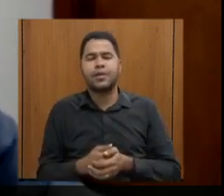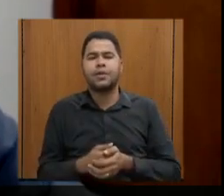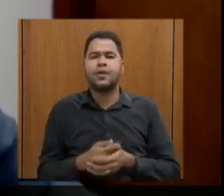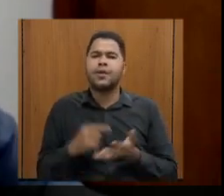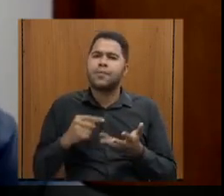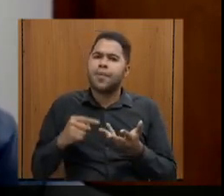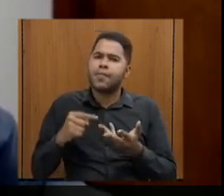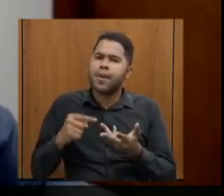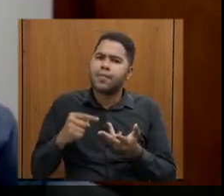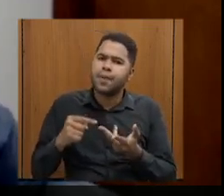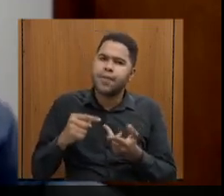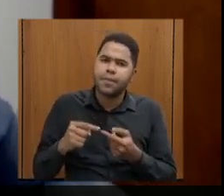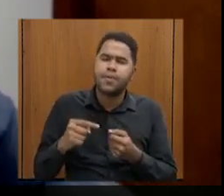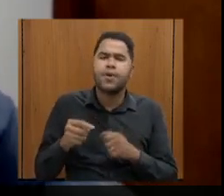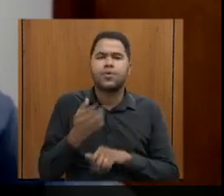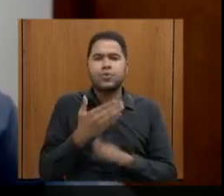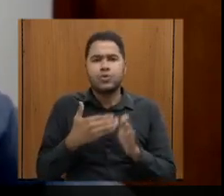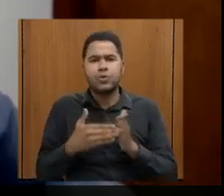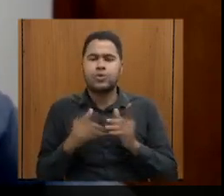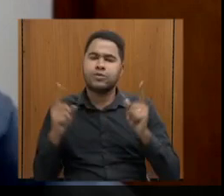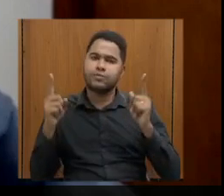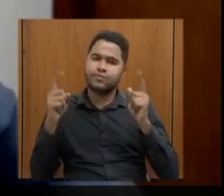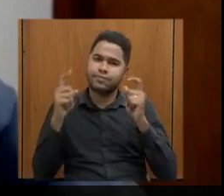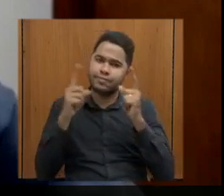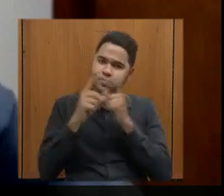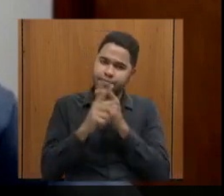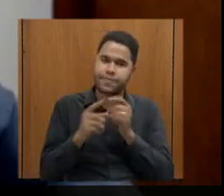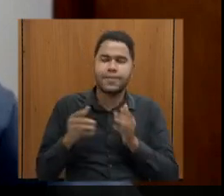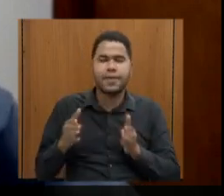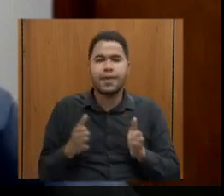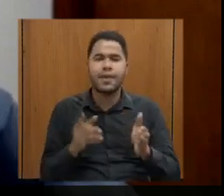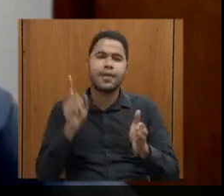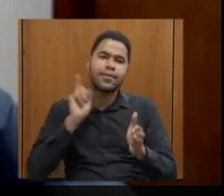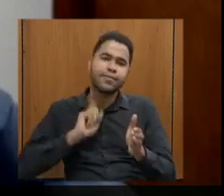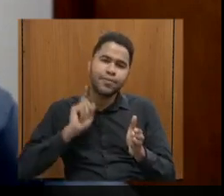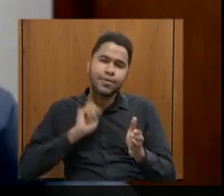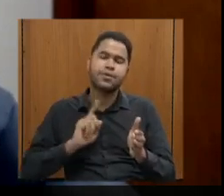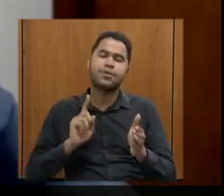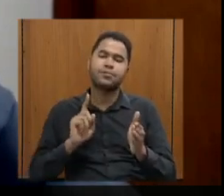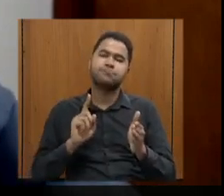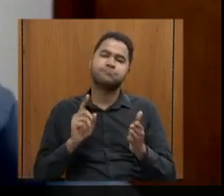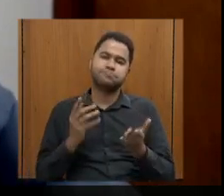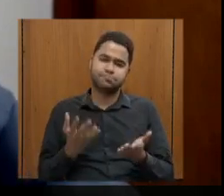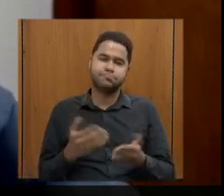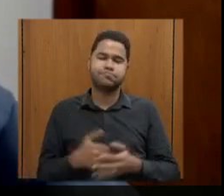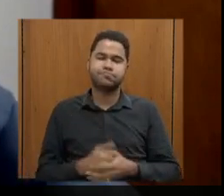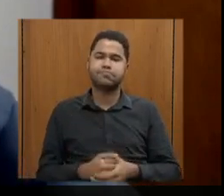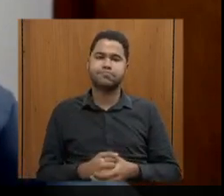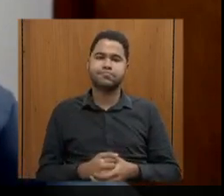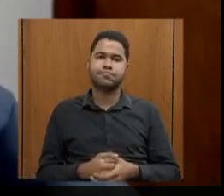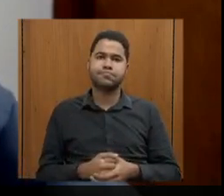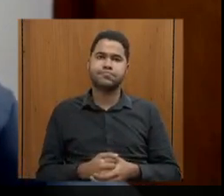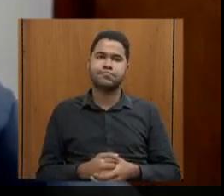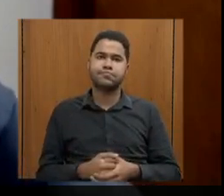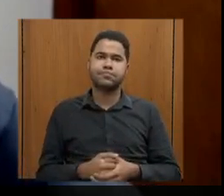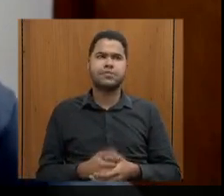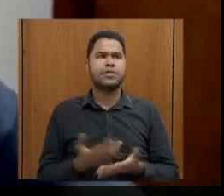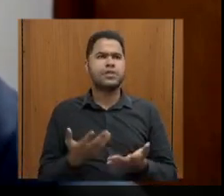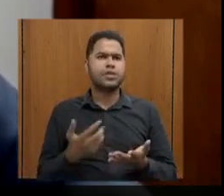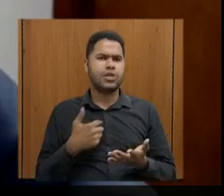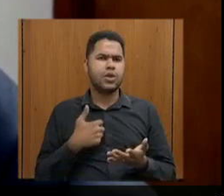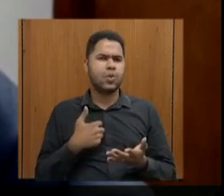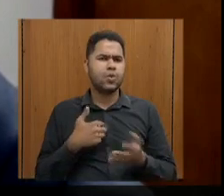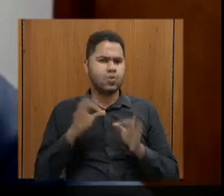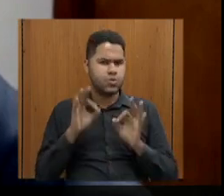colocar como todas as mulheres com todas as atividades que aconteceu do Estado de Minas Gerais nos últimos anos né está alugando